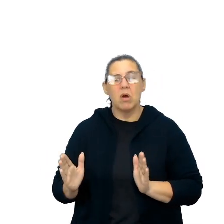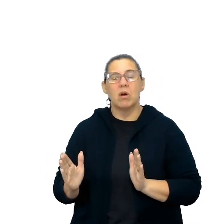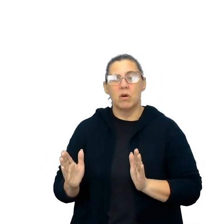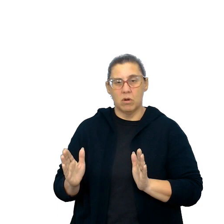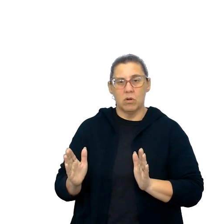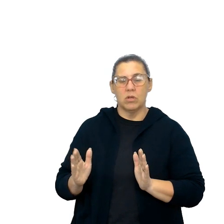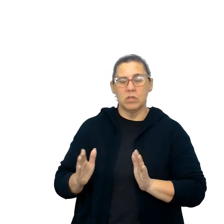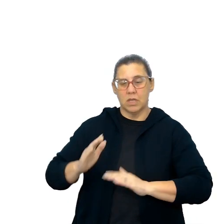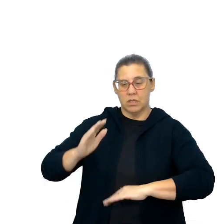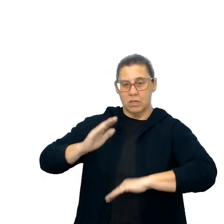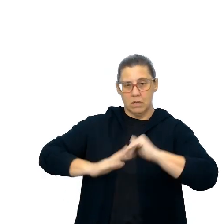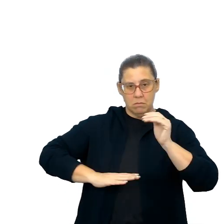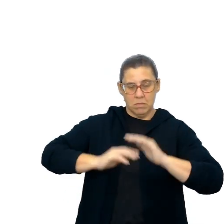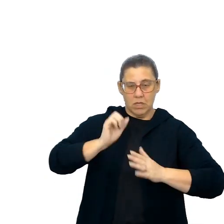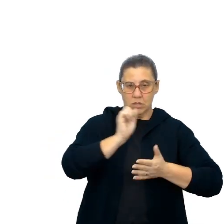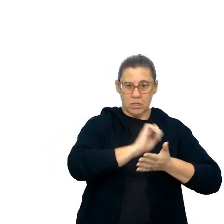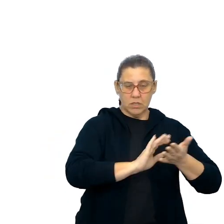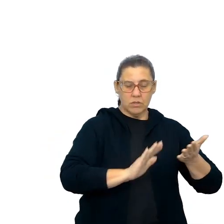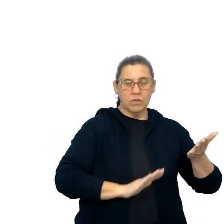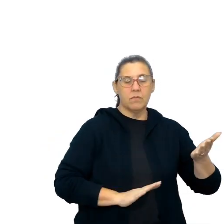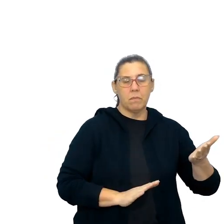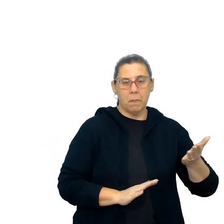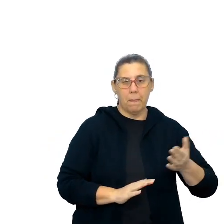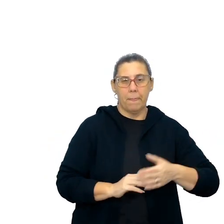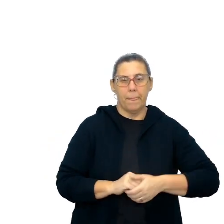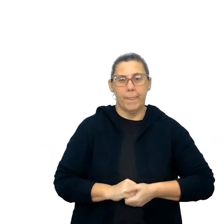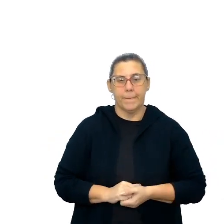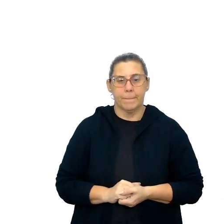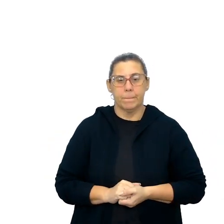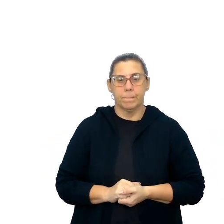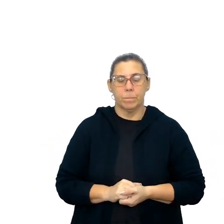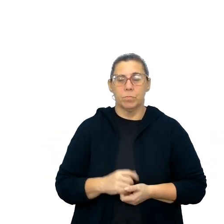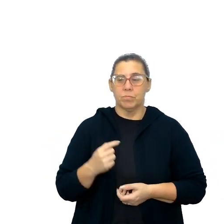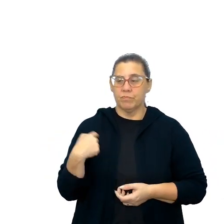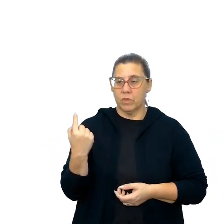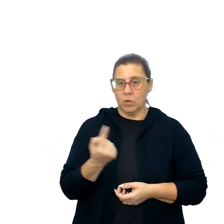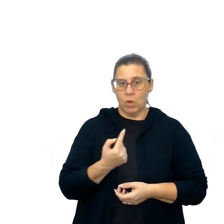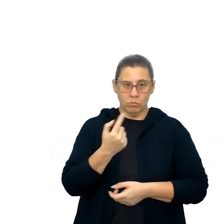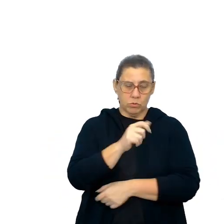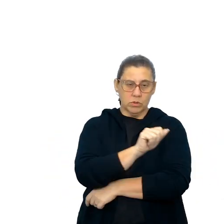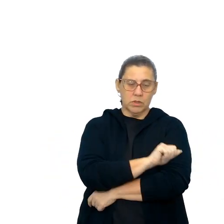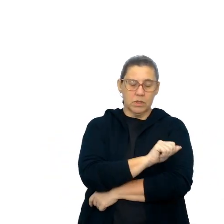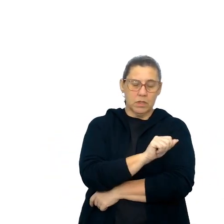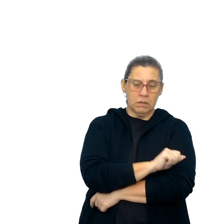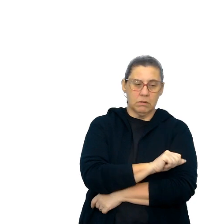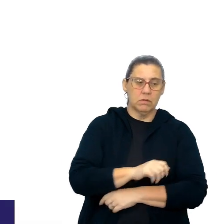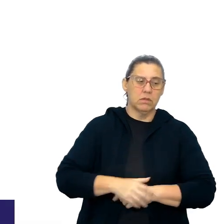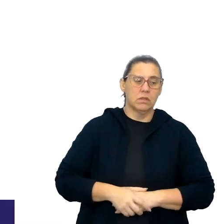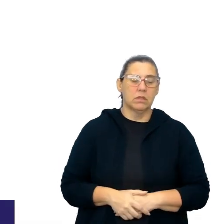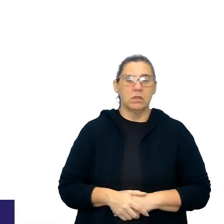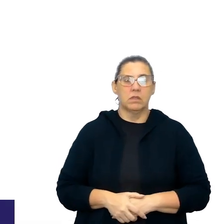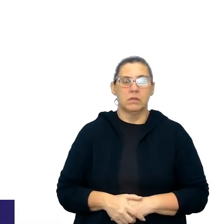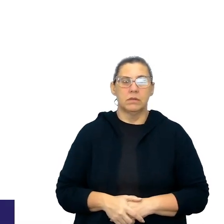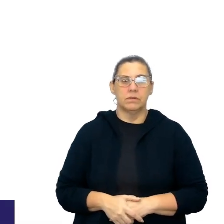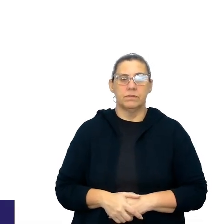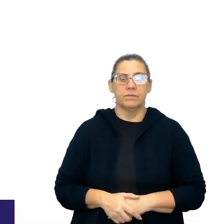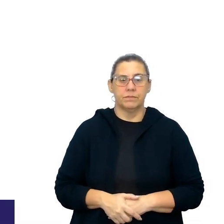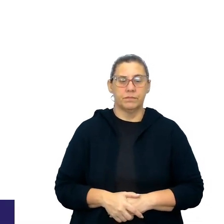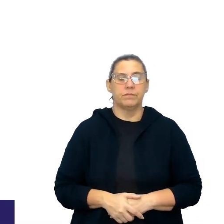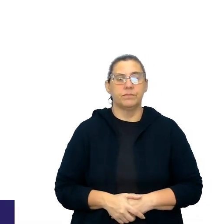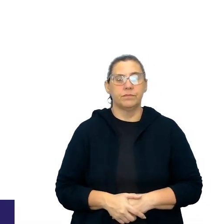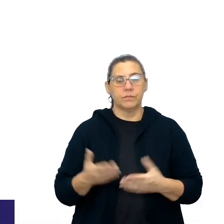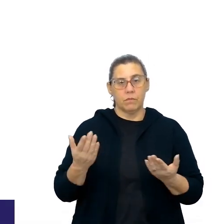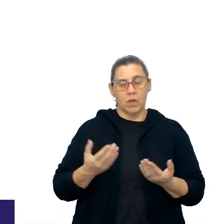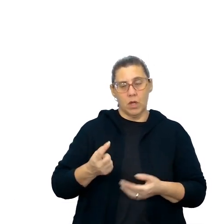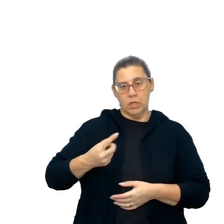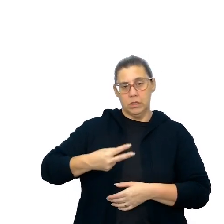viabilização das atividades aí por parte dos nossos estudantes. Bom, nós vamos aqui para o